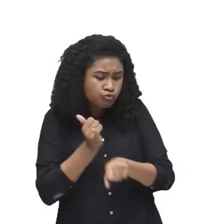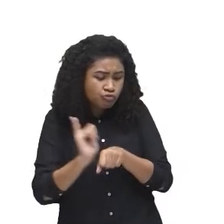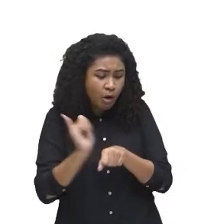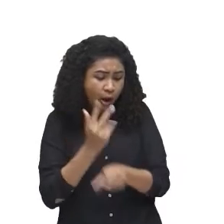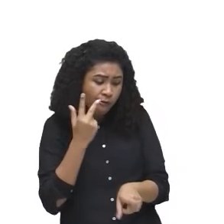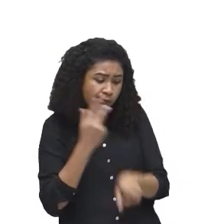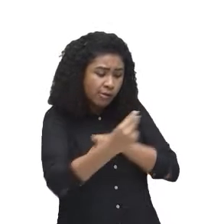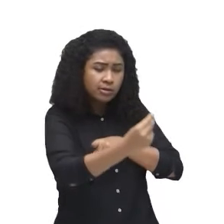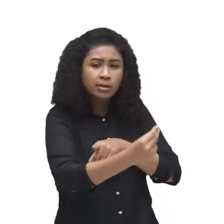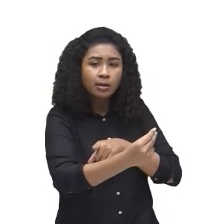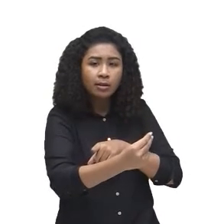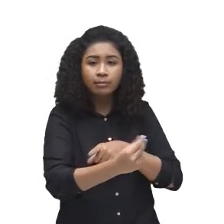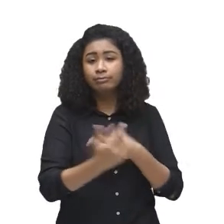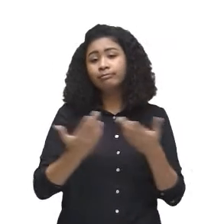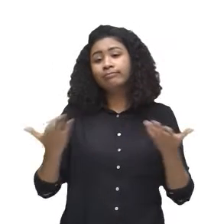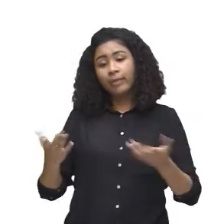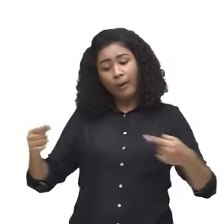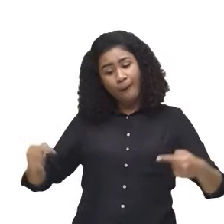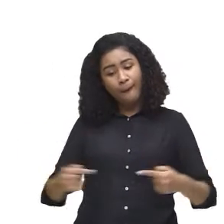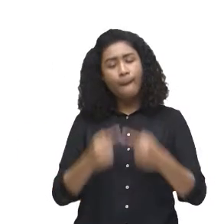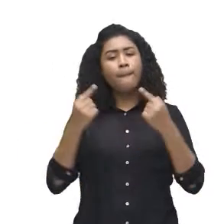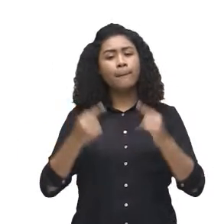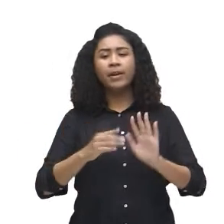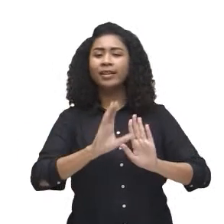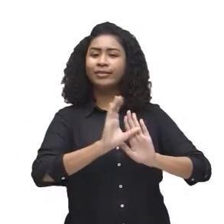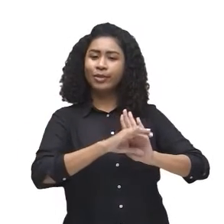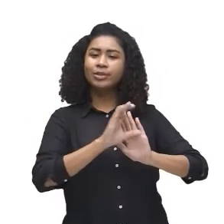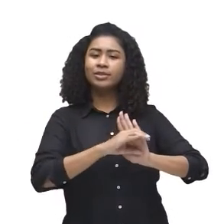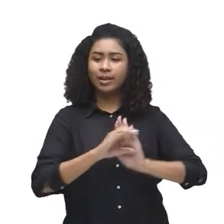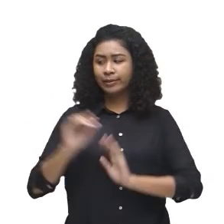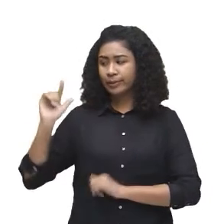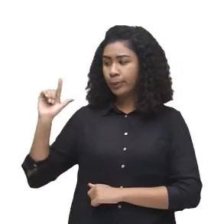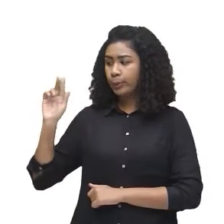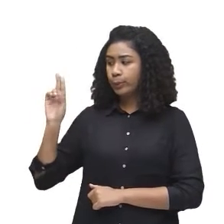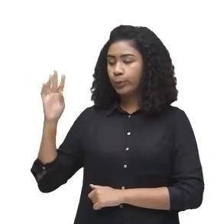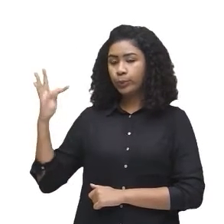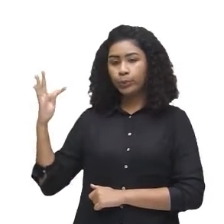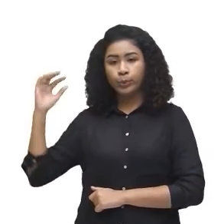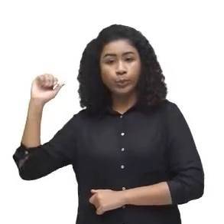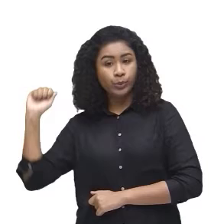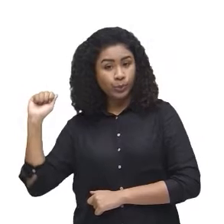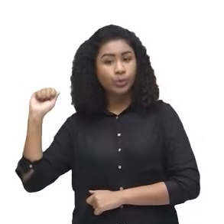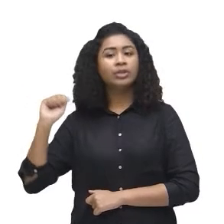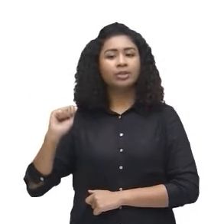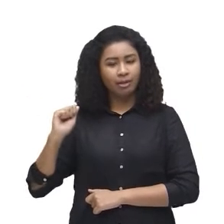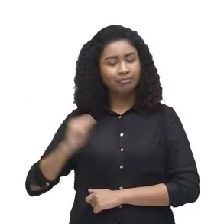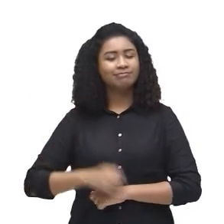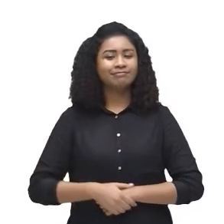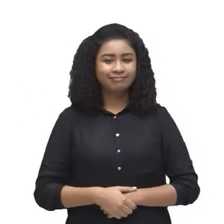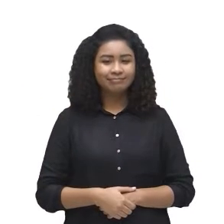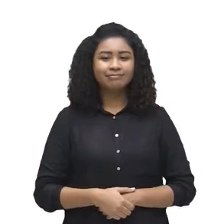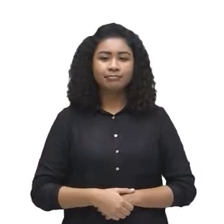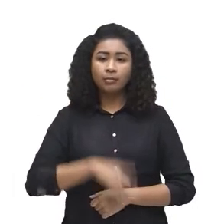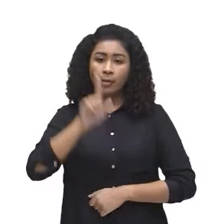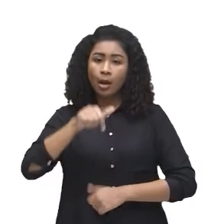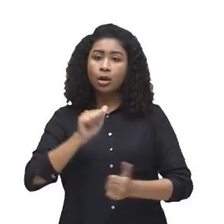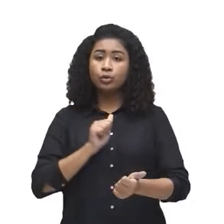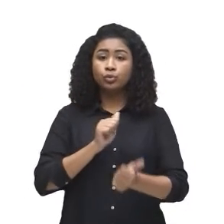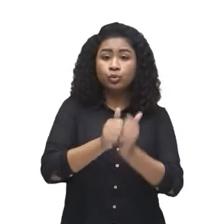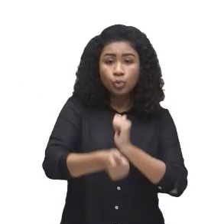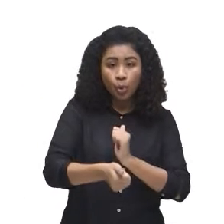definição, até mesmo o xadrez pode entrar nesse significado completo. É um jogo que pode